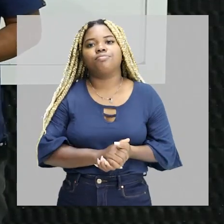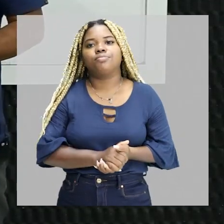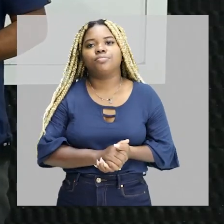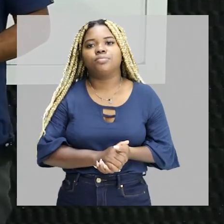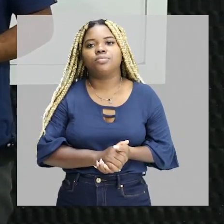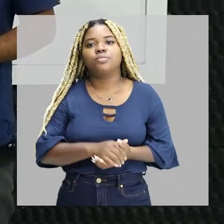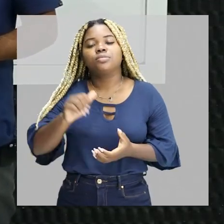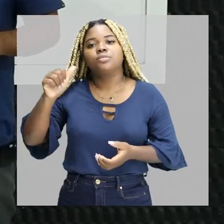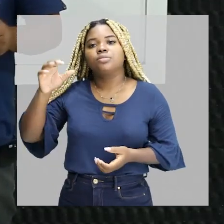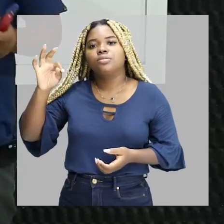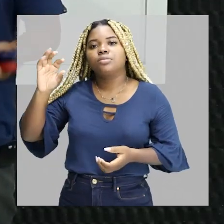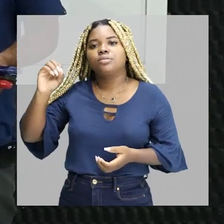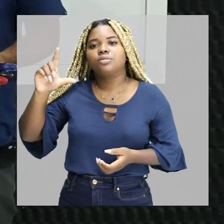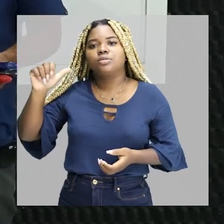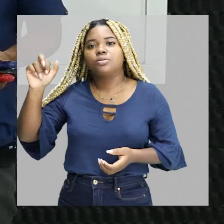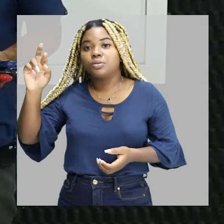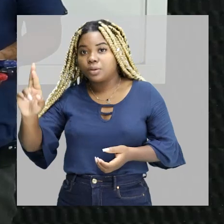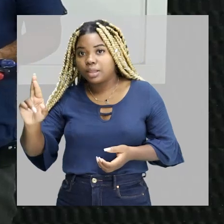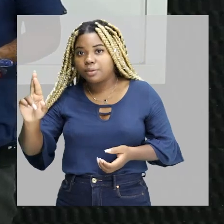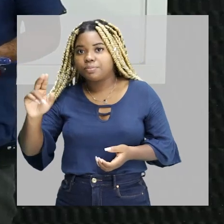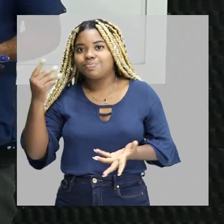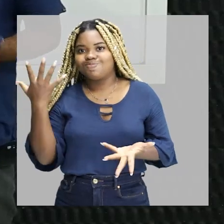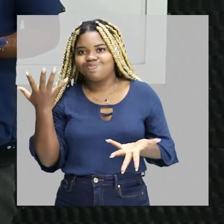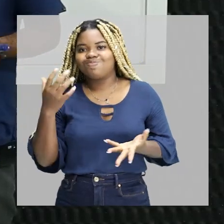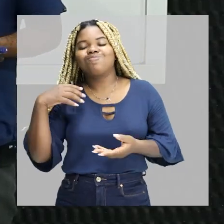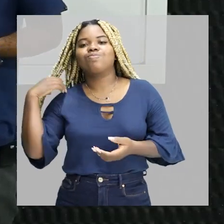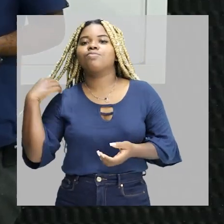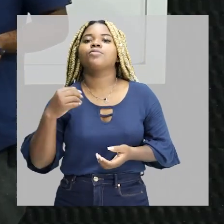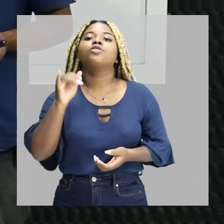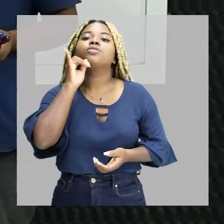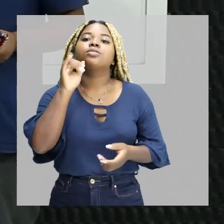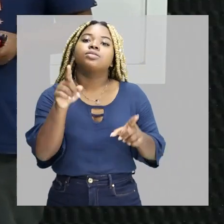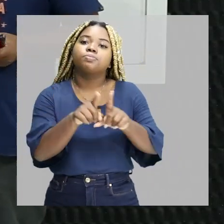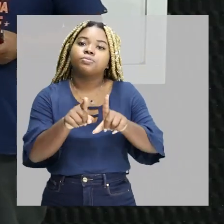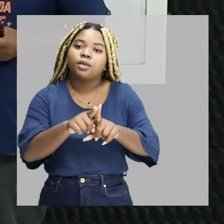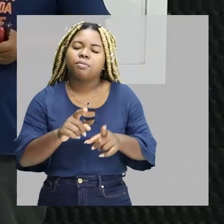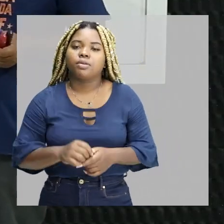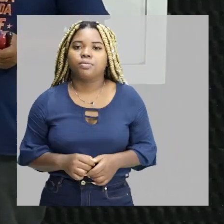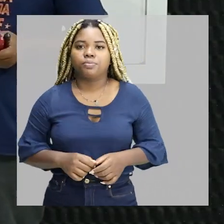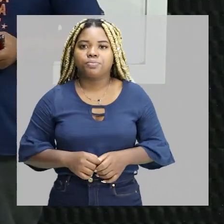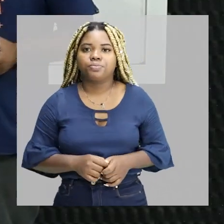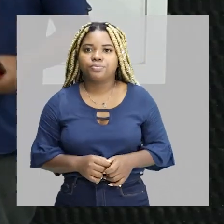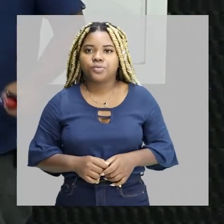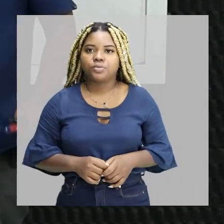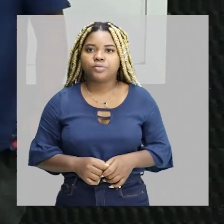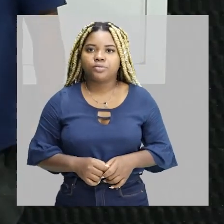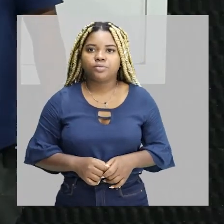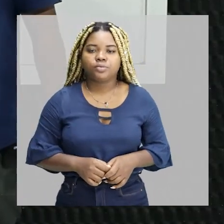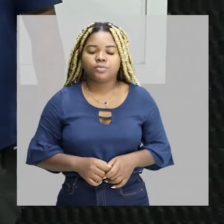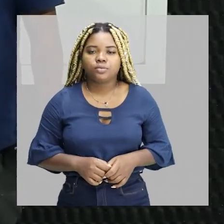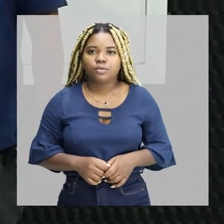atole, tá ok? Um exemplo também, acho que eu até falei em sala de aula para vocês,